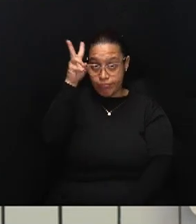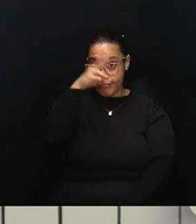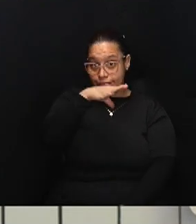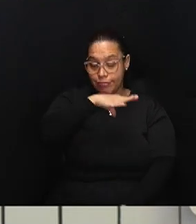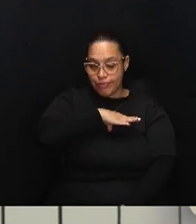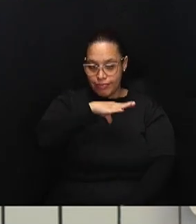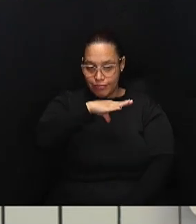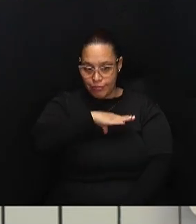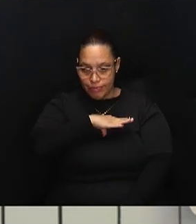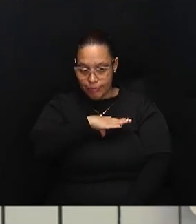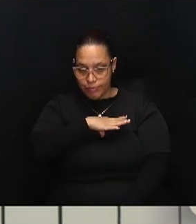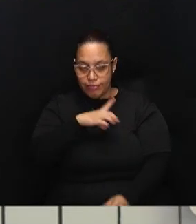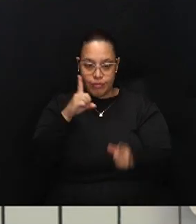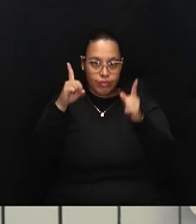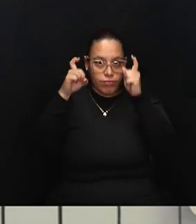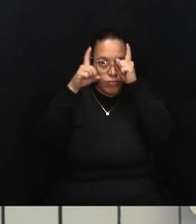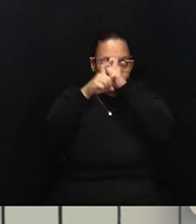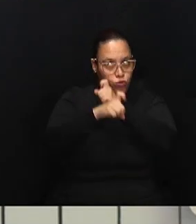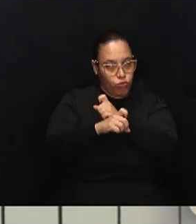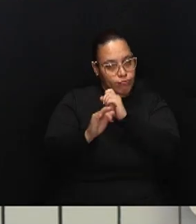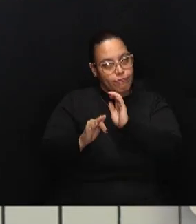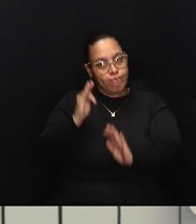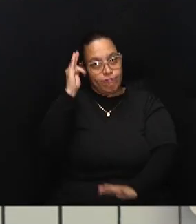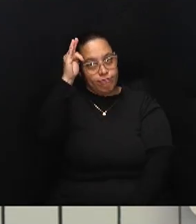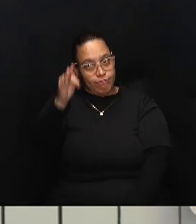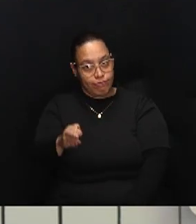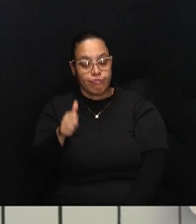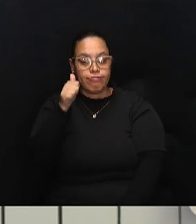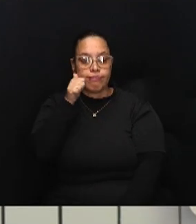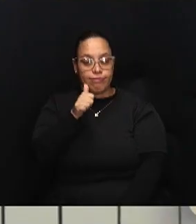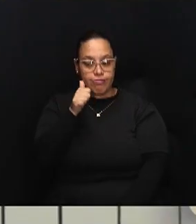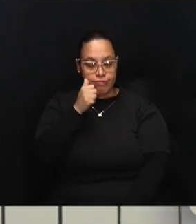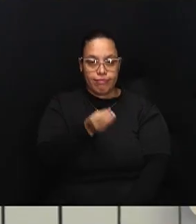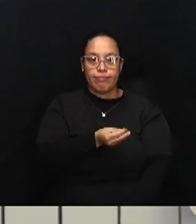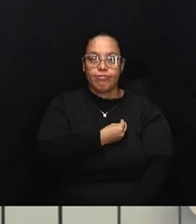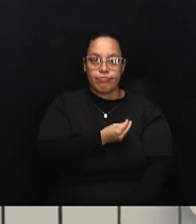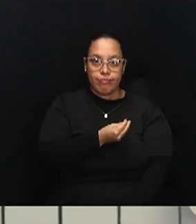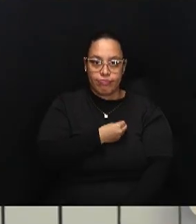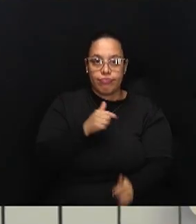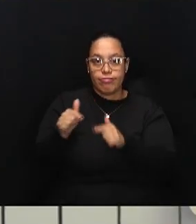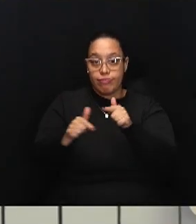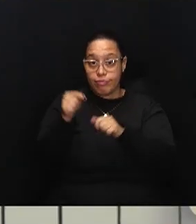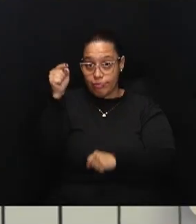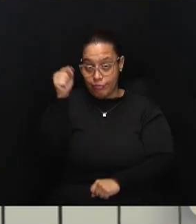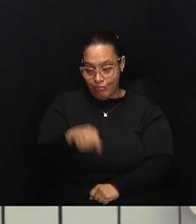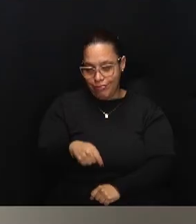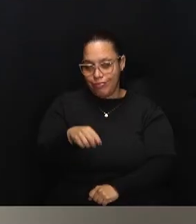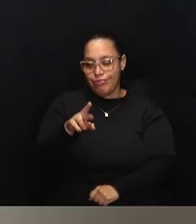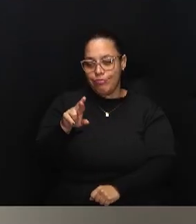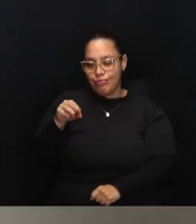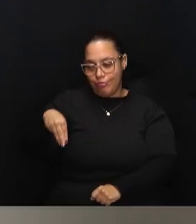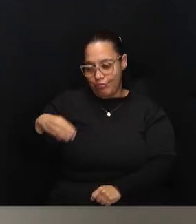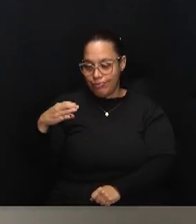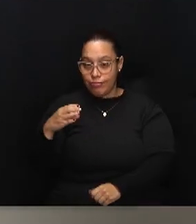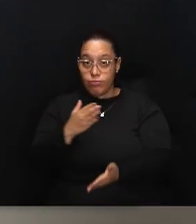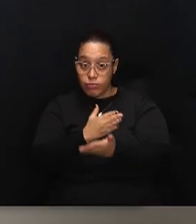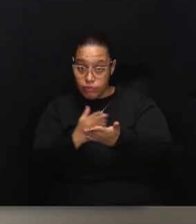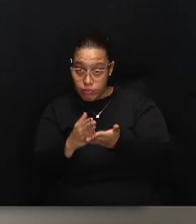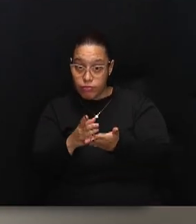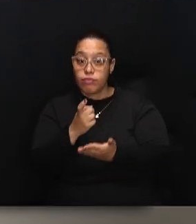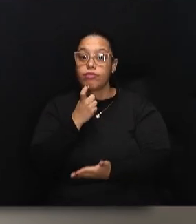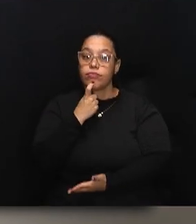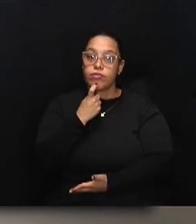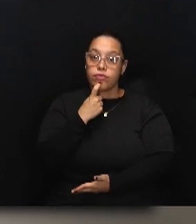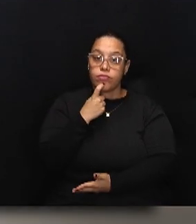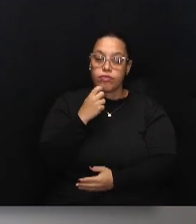município e os desafios para o futuro da mulher que vive ou trabalha aqui na metrópole. O início de Campinas